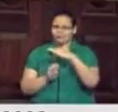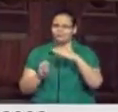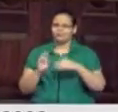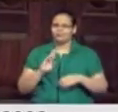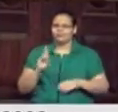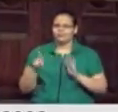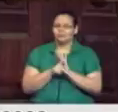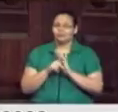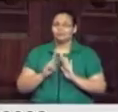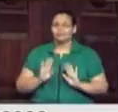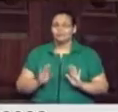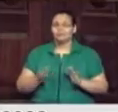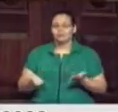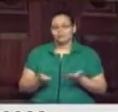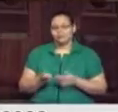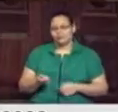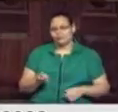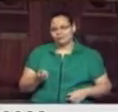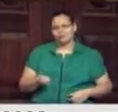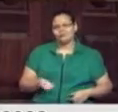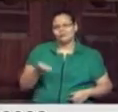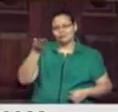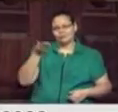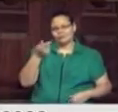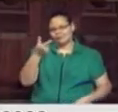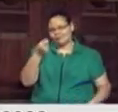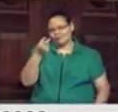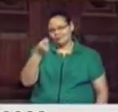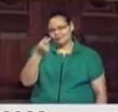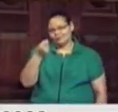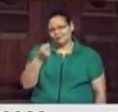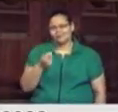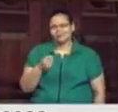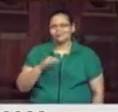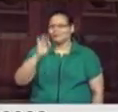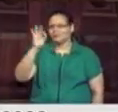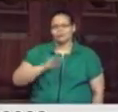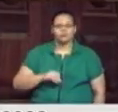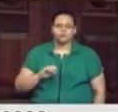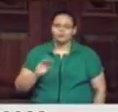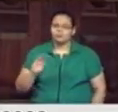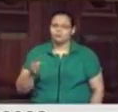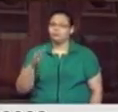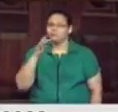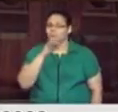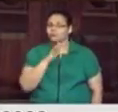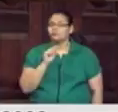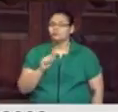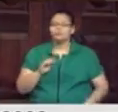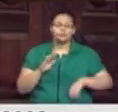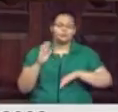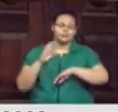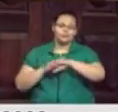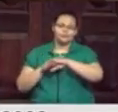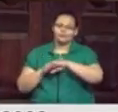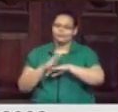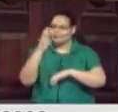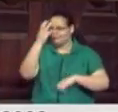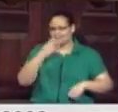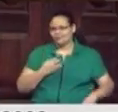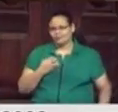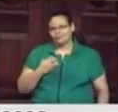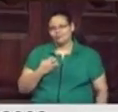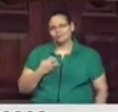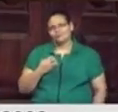Agora, nós teremos um aumento de 20 e tantos %, ou seja, muito mais grave, muito